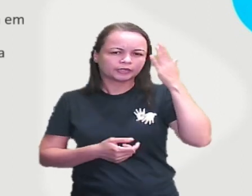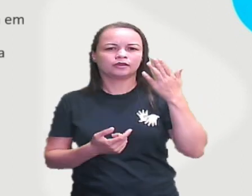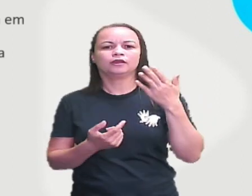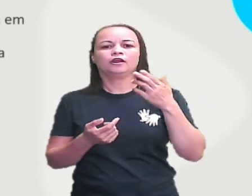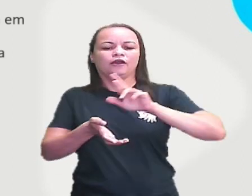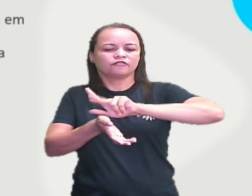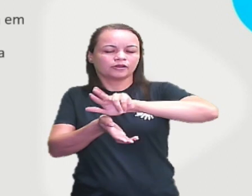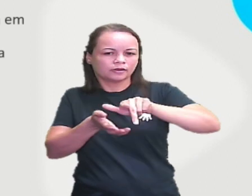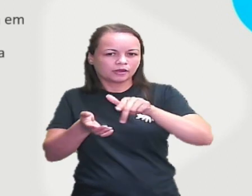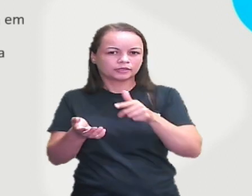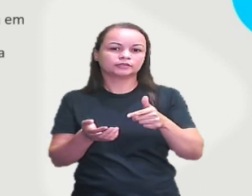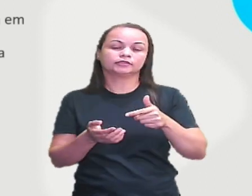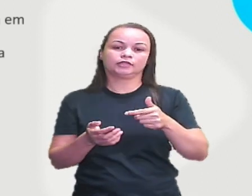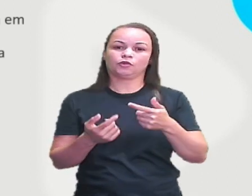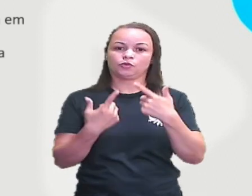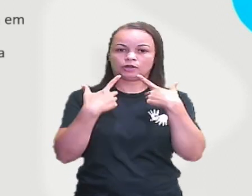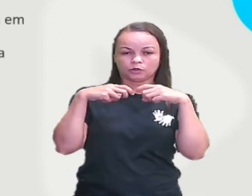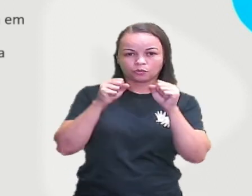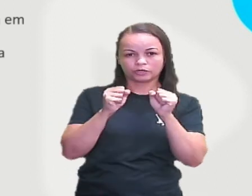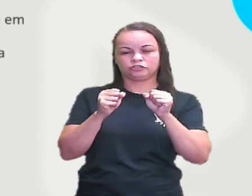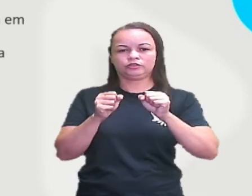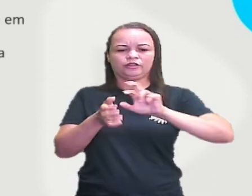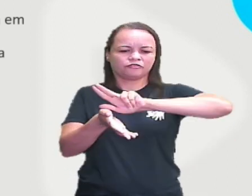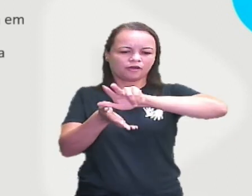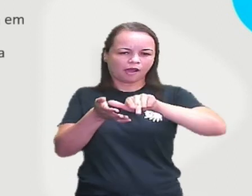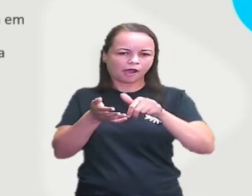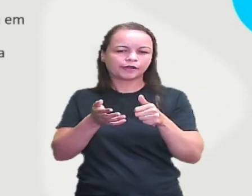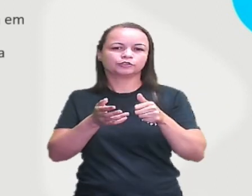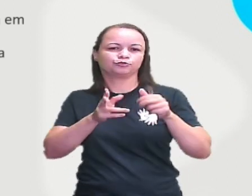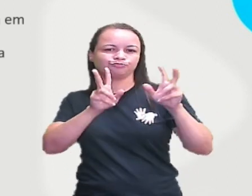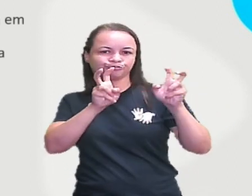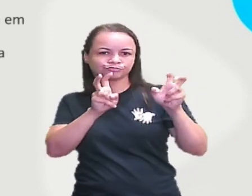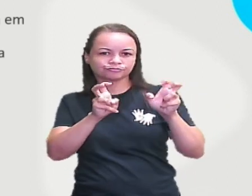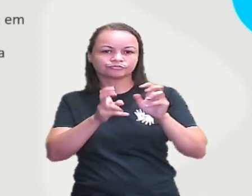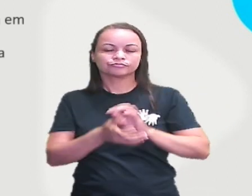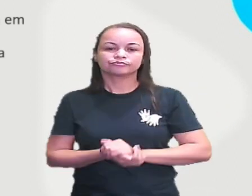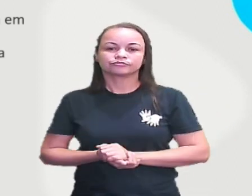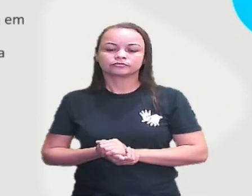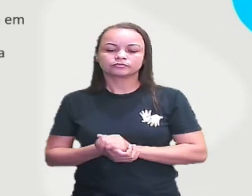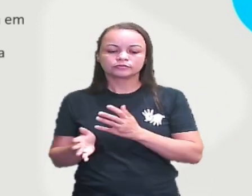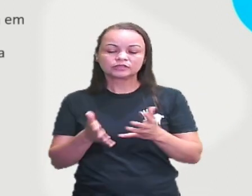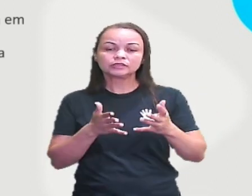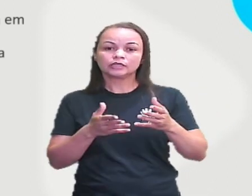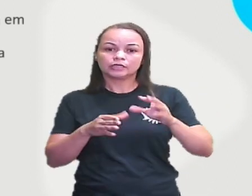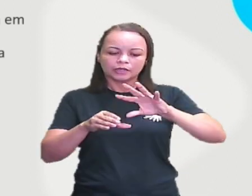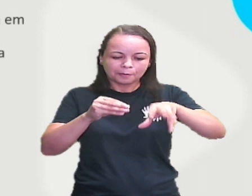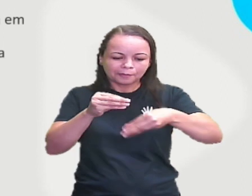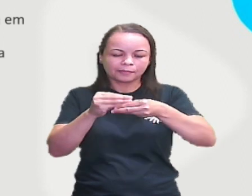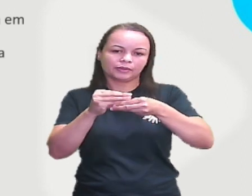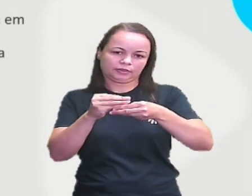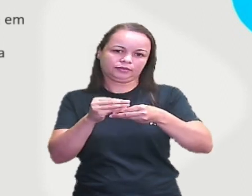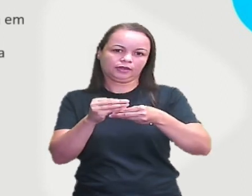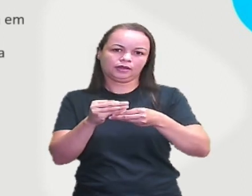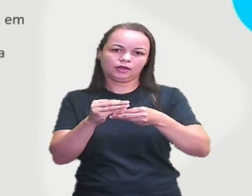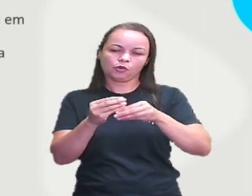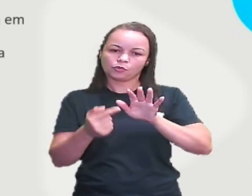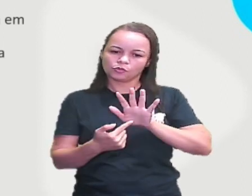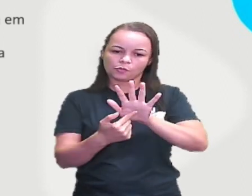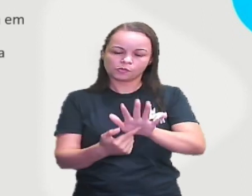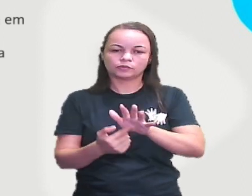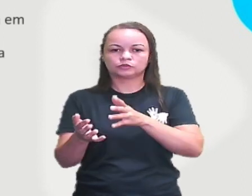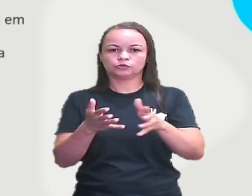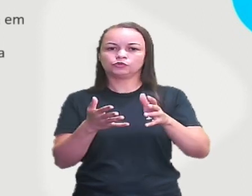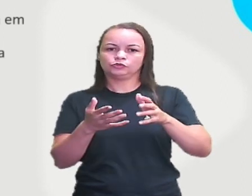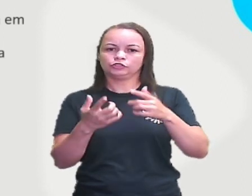como forma de realização da língua em diferentes contextos, empregar o registro linguístico, né? Aquilo que vimos